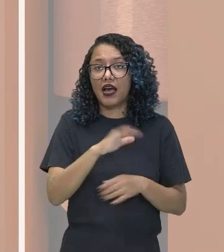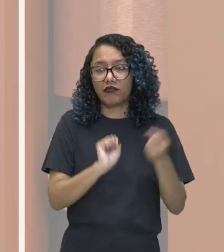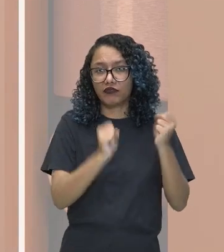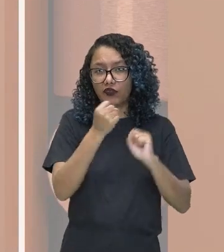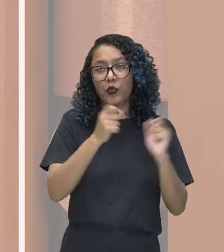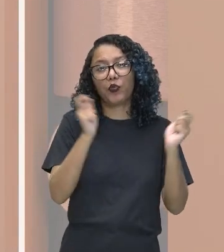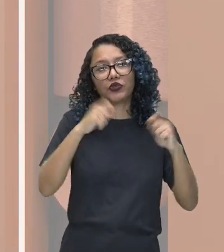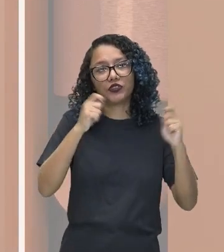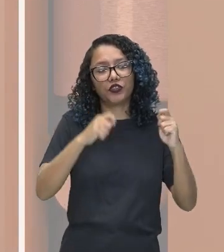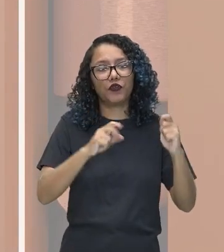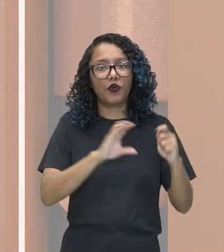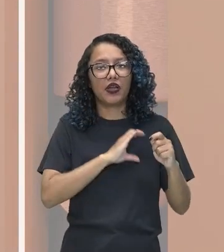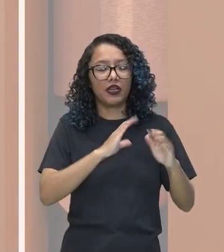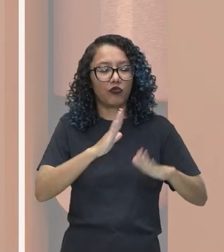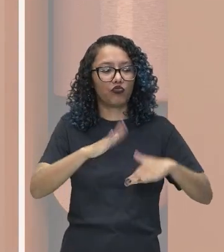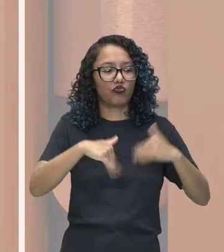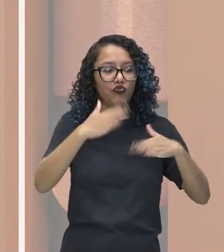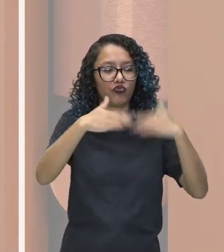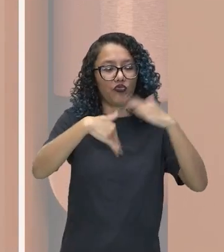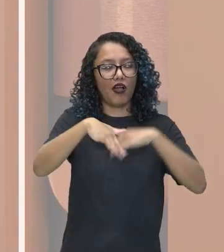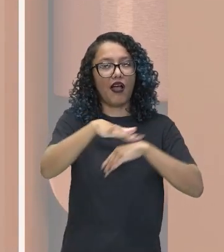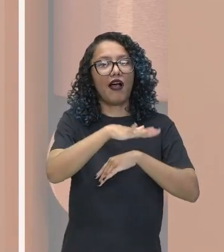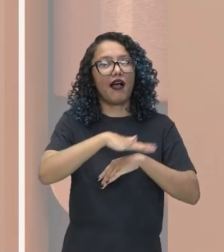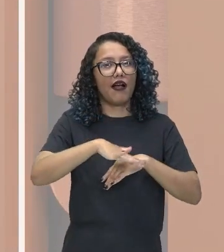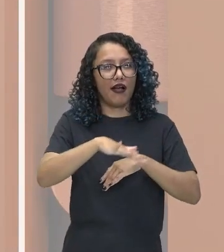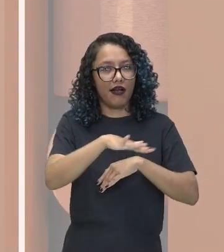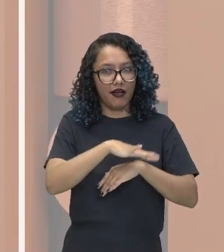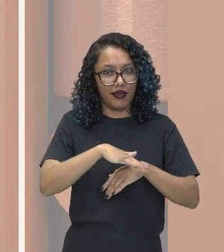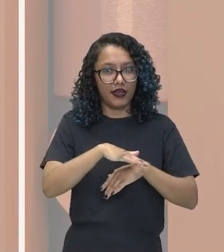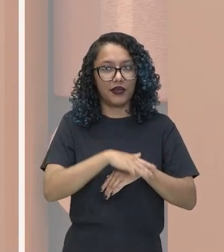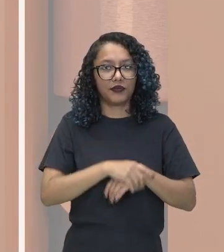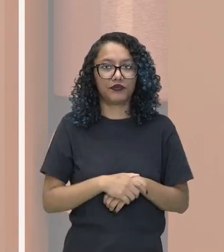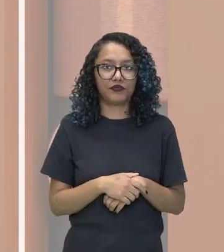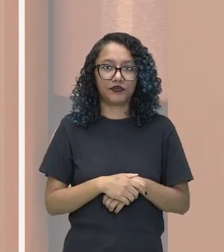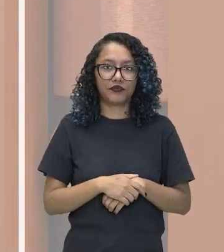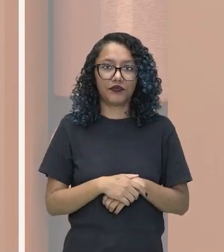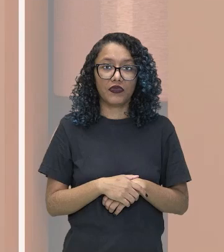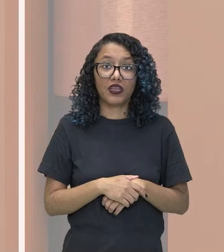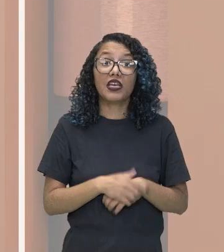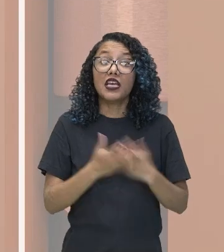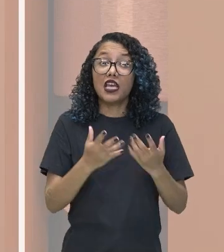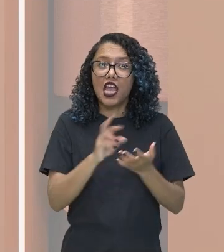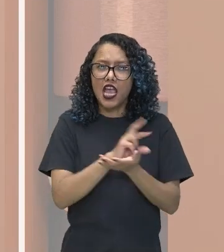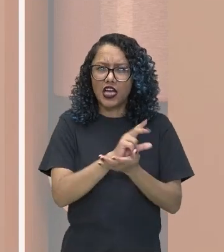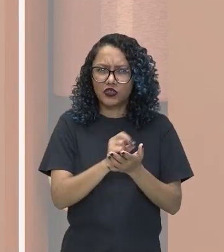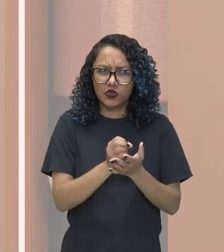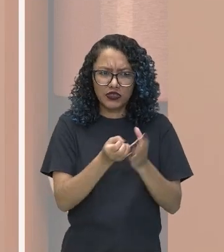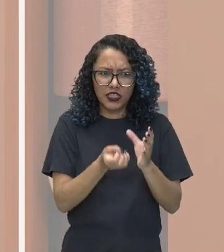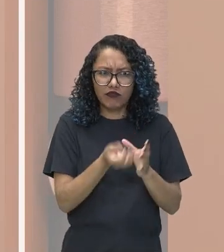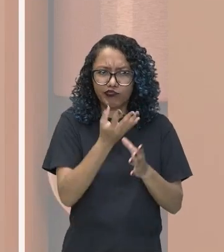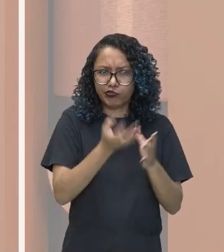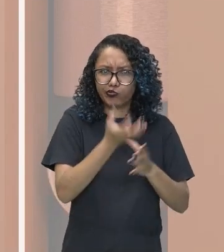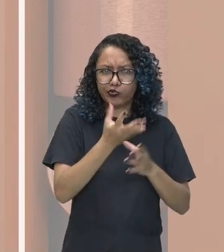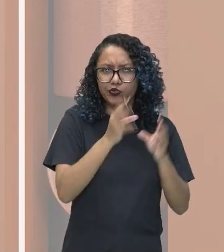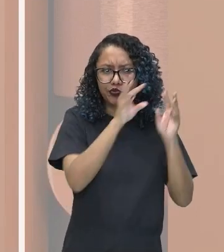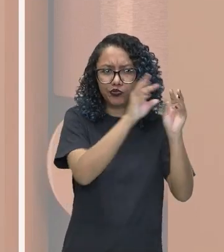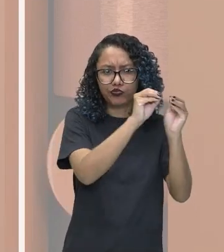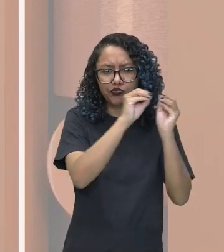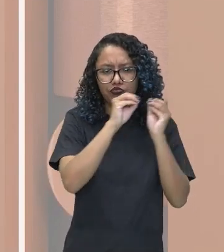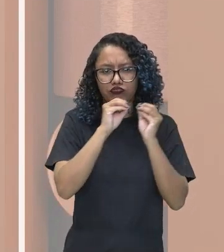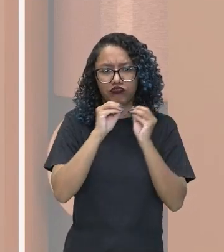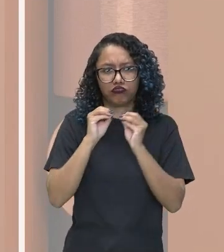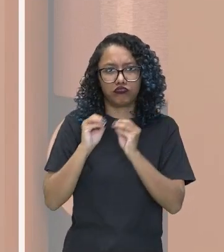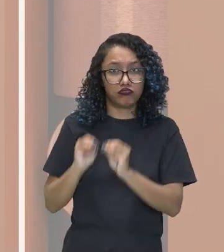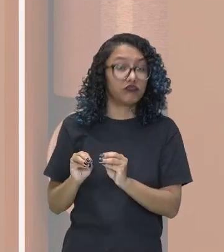desenvolvesse e hoje acabe ali devolvendo grande parte do que é produzido, devolvendo não, né? Retornando como